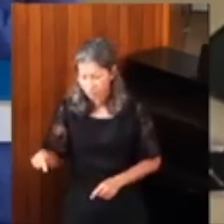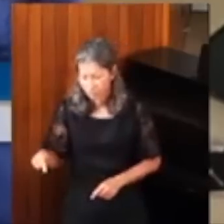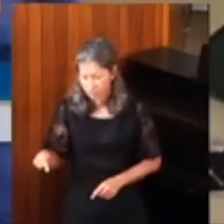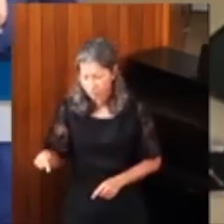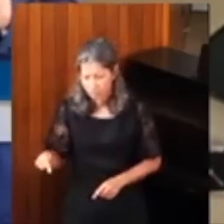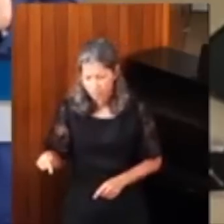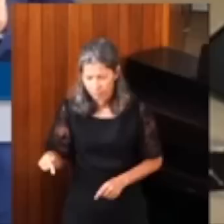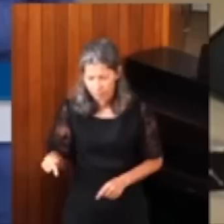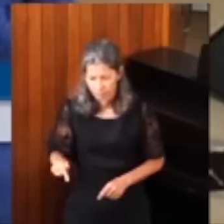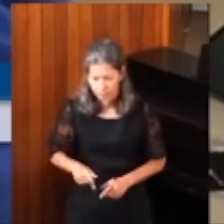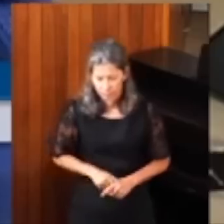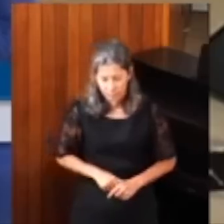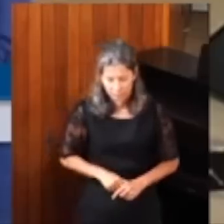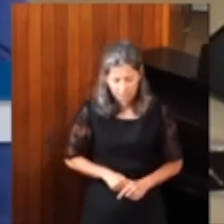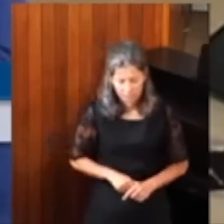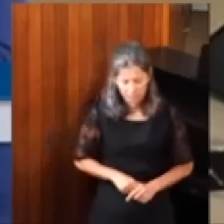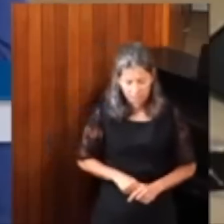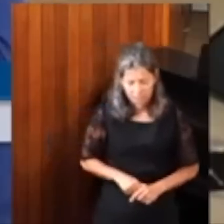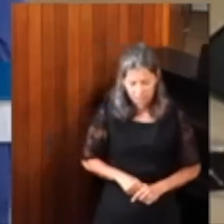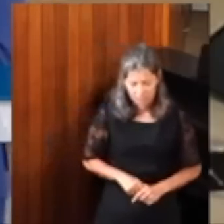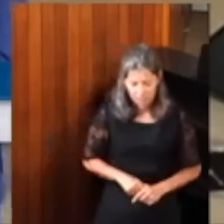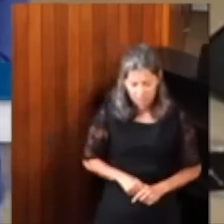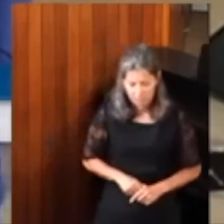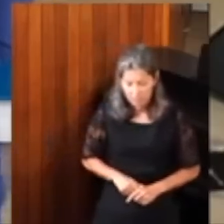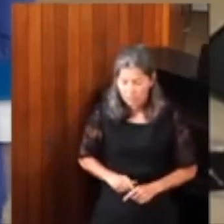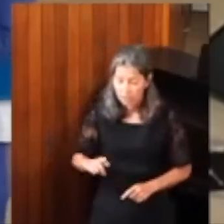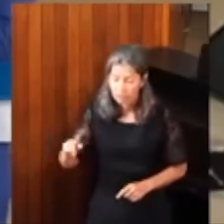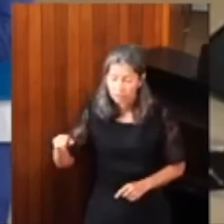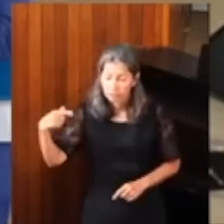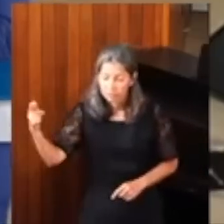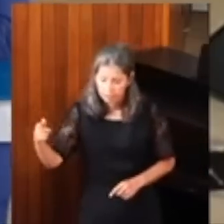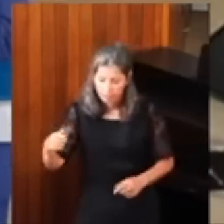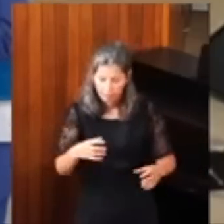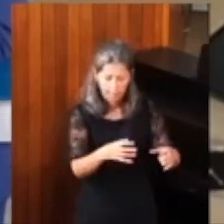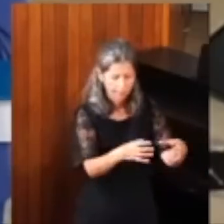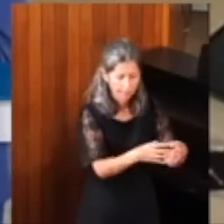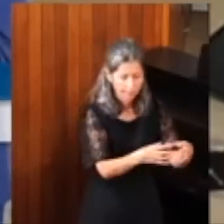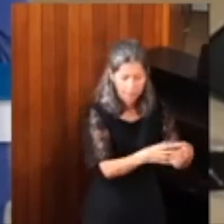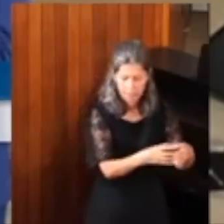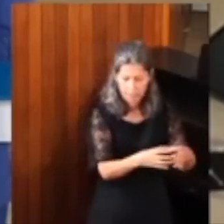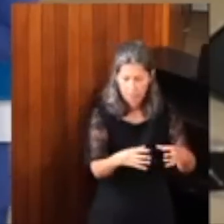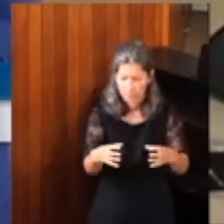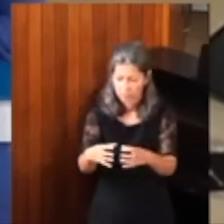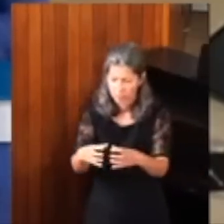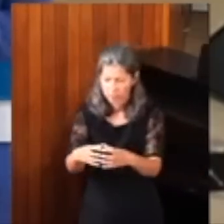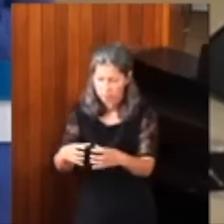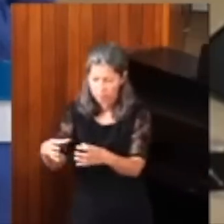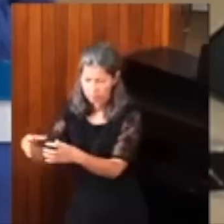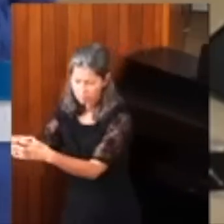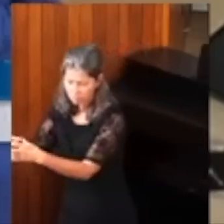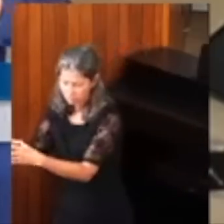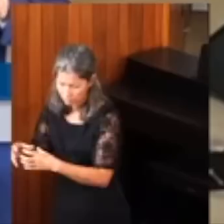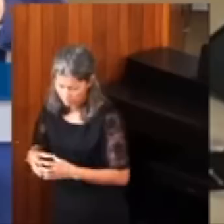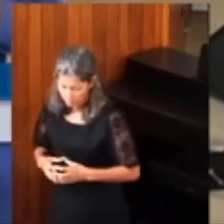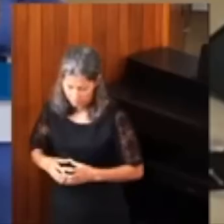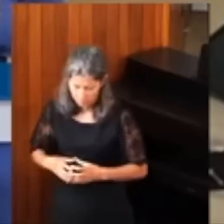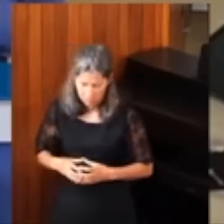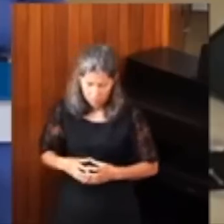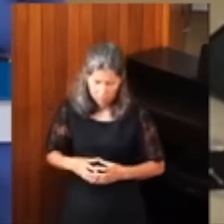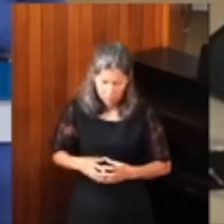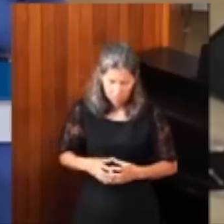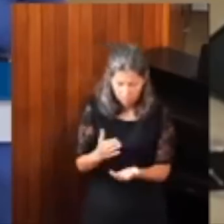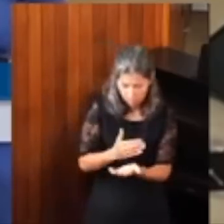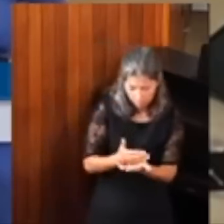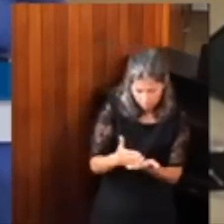na volta de Jesus. Depois eles se juntam, tinham a mesma fé e se organizam como uma igreja. Igreja Adventista do Sétimo Dia. Assim nasceu a